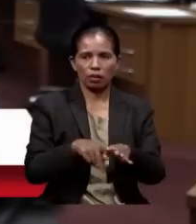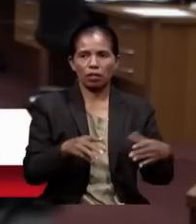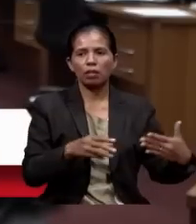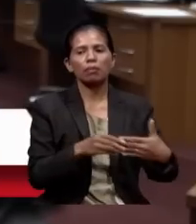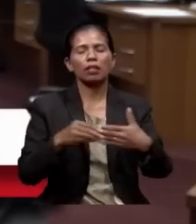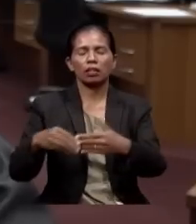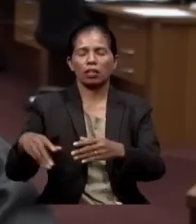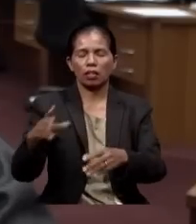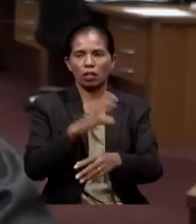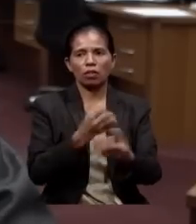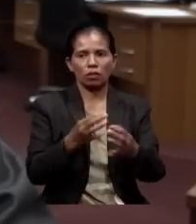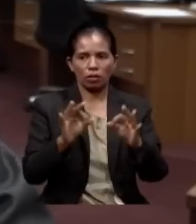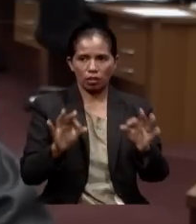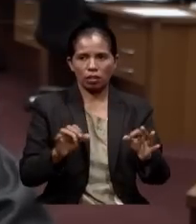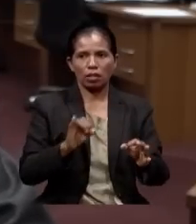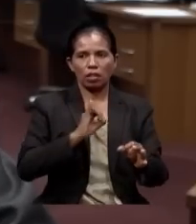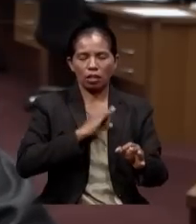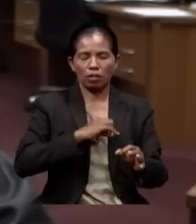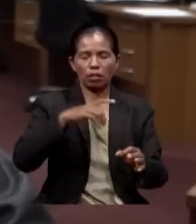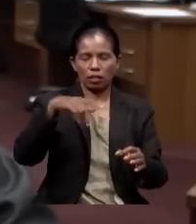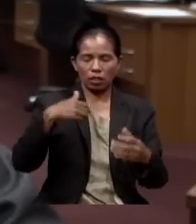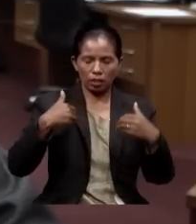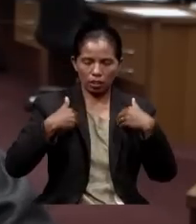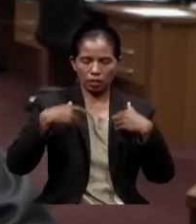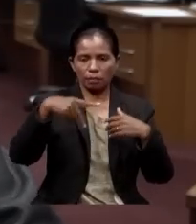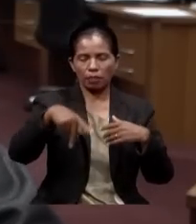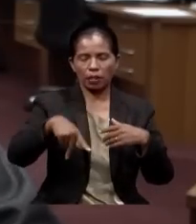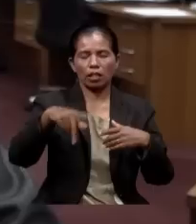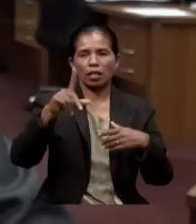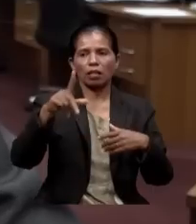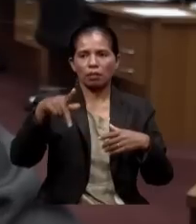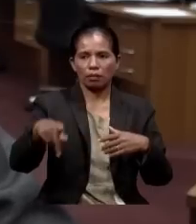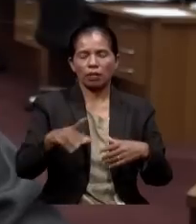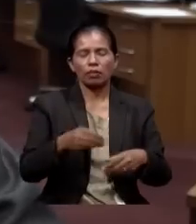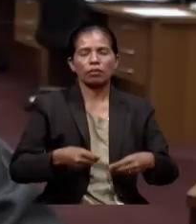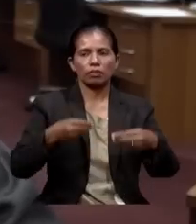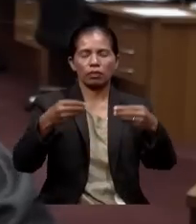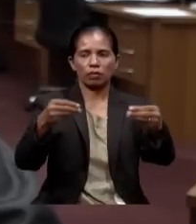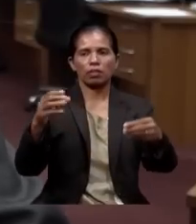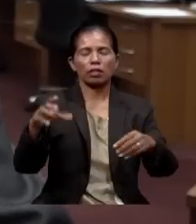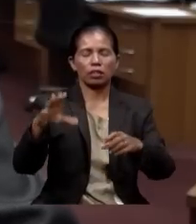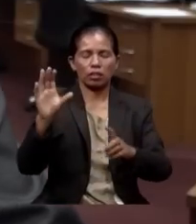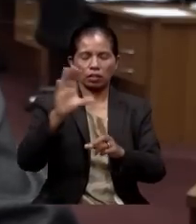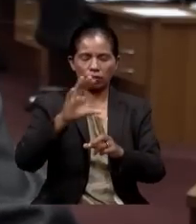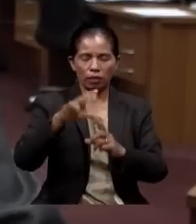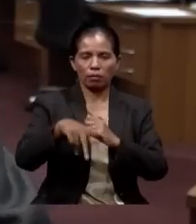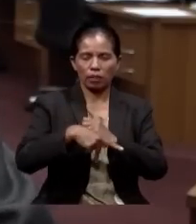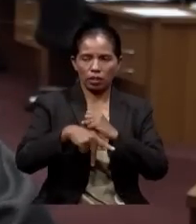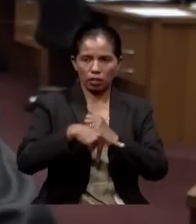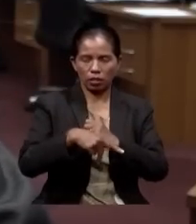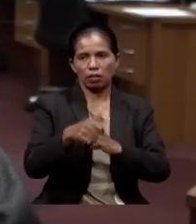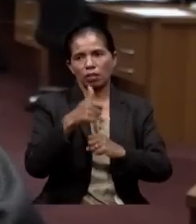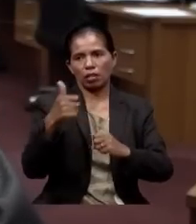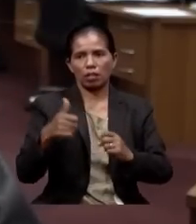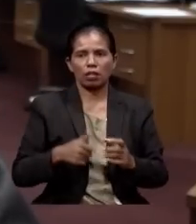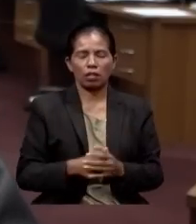Nacional, Liberta Autônoma, como a PLP, entrega poder para minha alisir, sete bancadas na entrega, ou oito